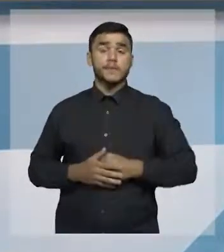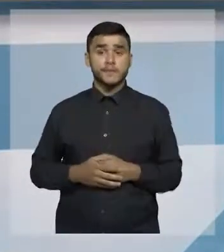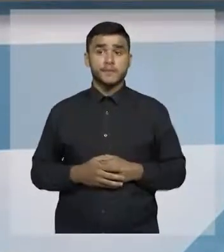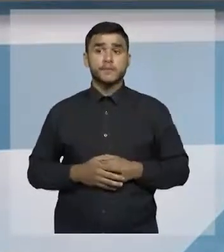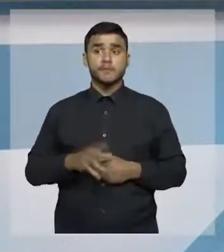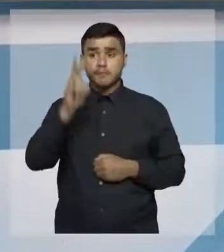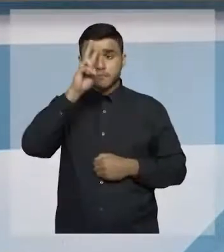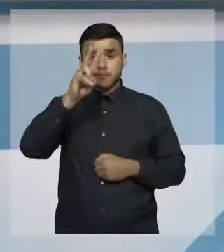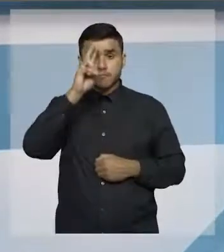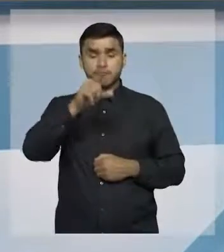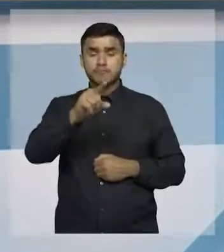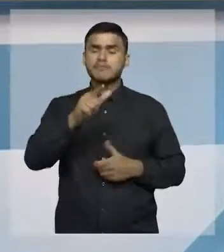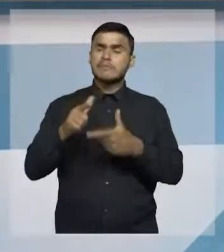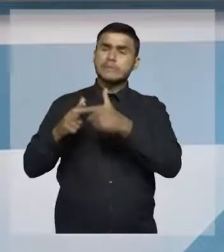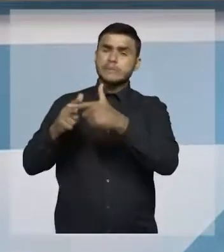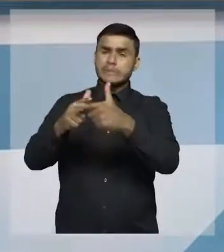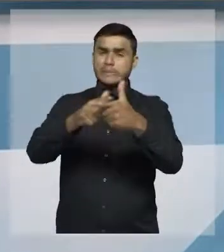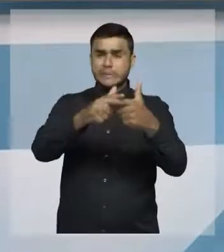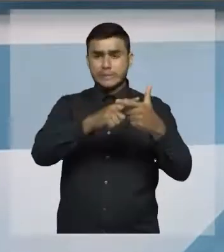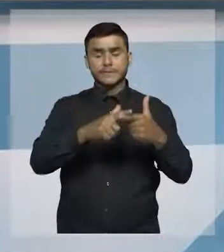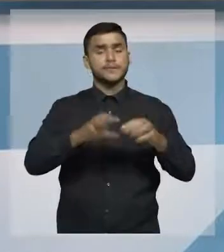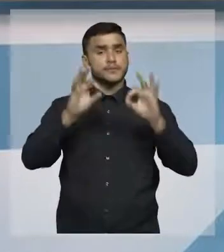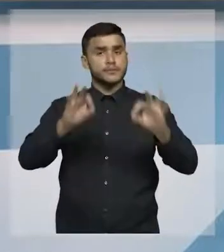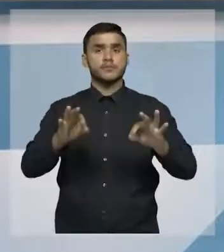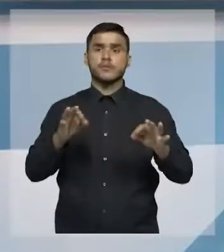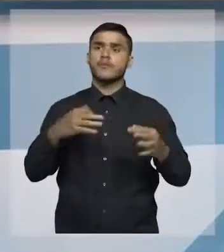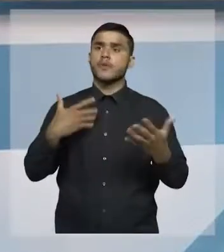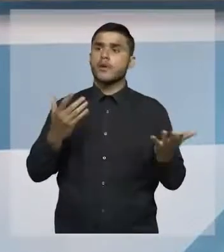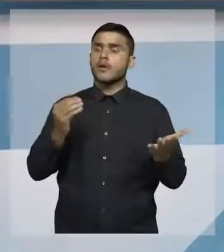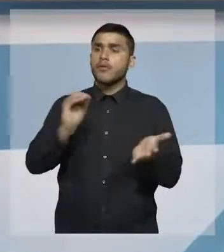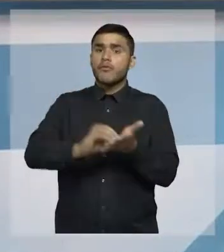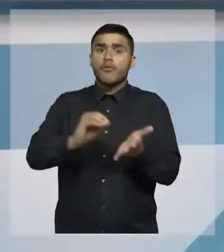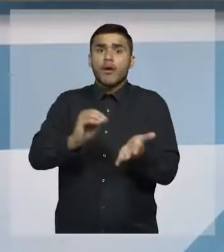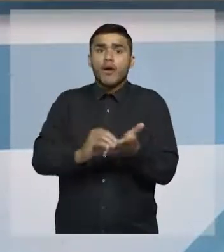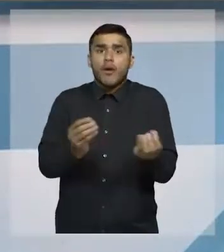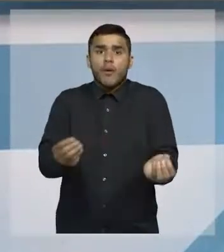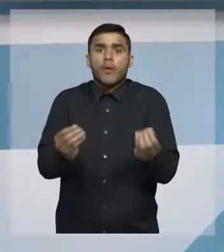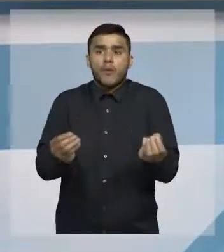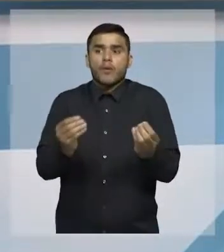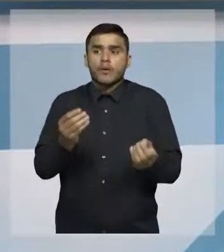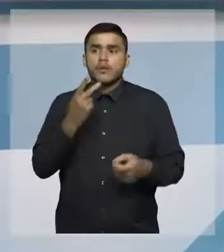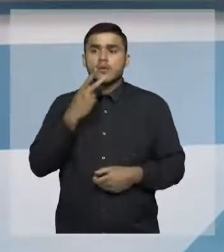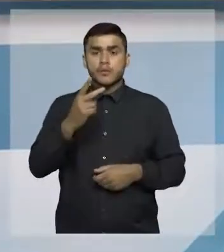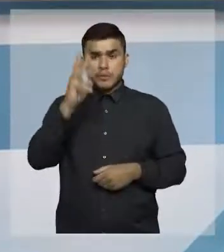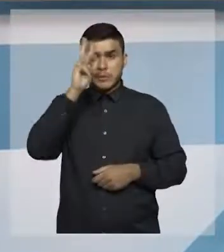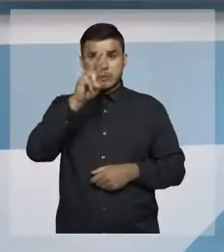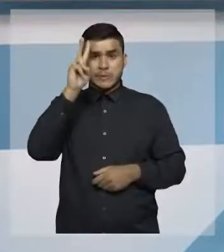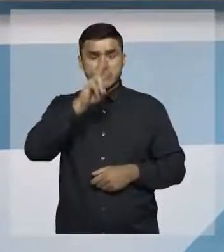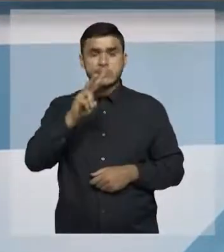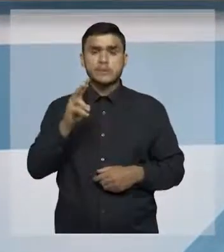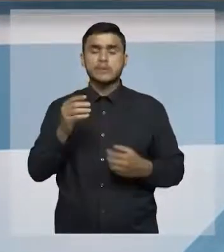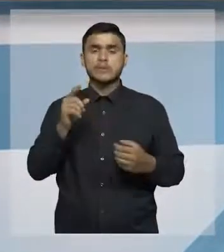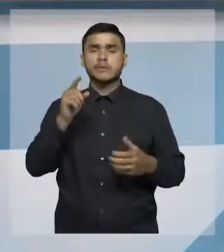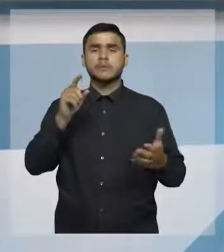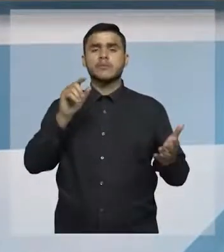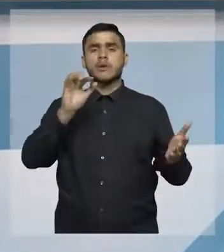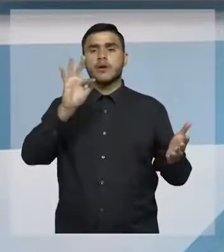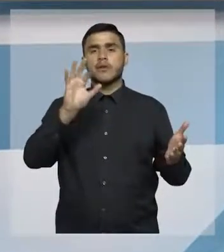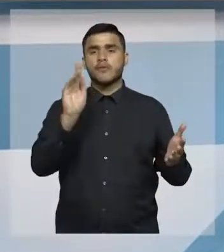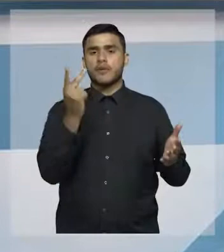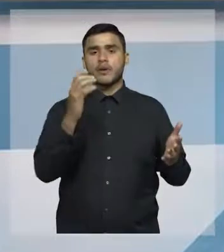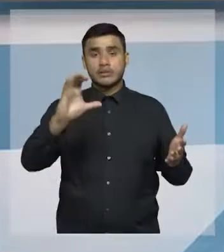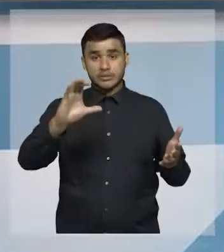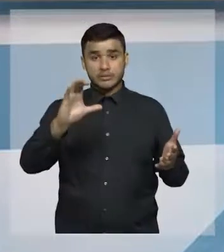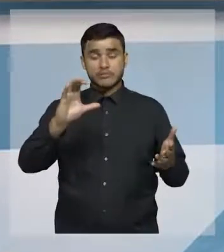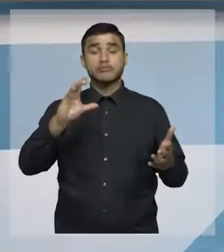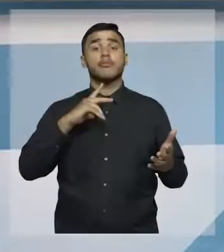do caos, do colapso, com o desabastecimento de energia, quando ocorreu lá no governo Fernando Henrique Cardoso. Lembremos disso. O